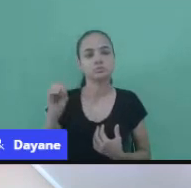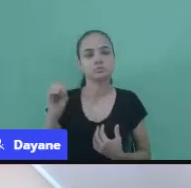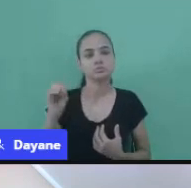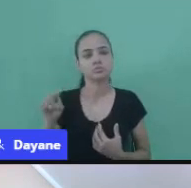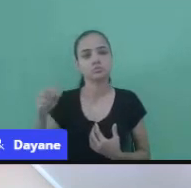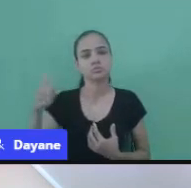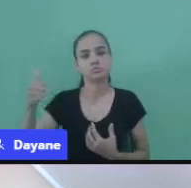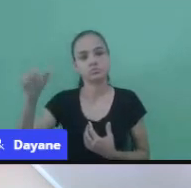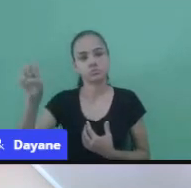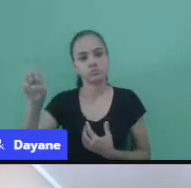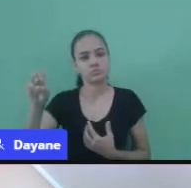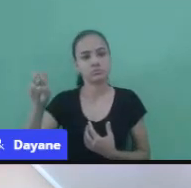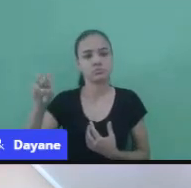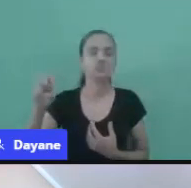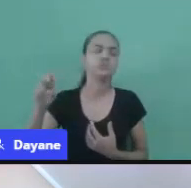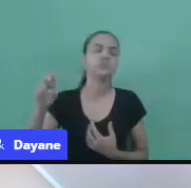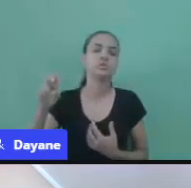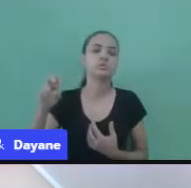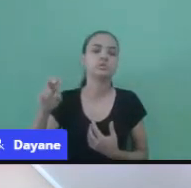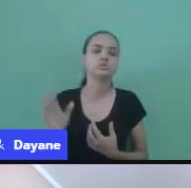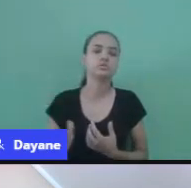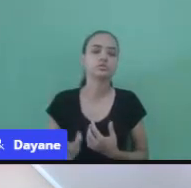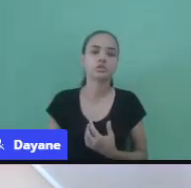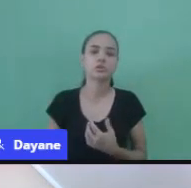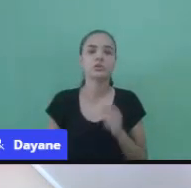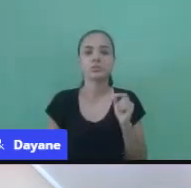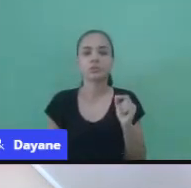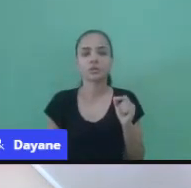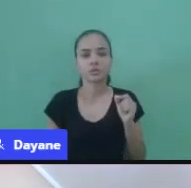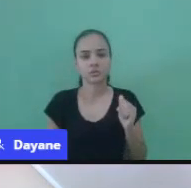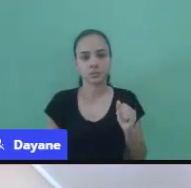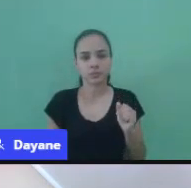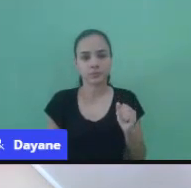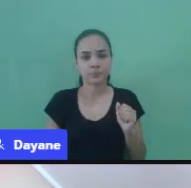aí a gente já entra com